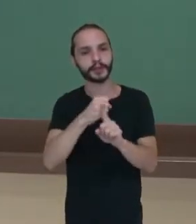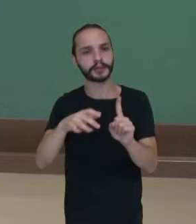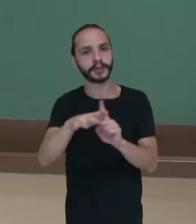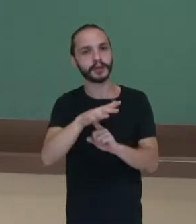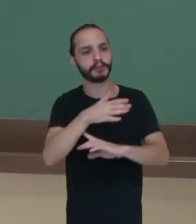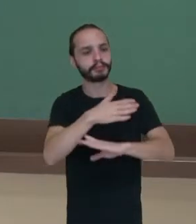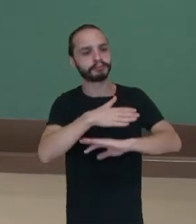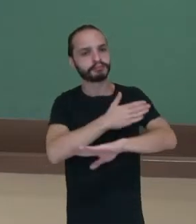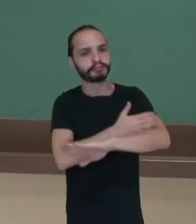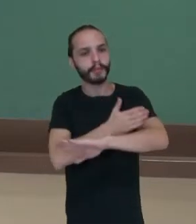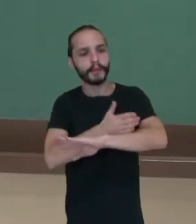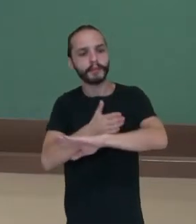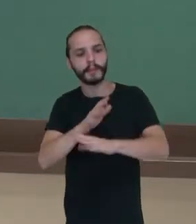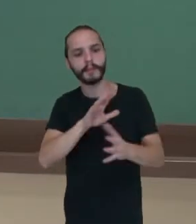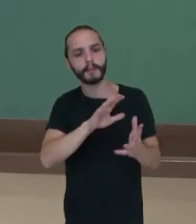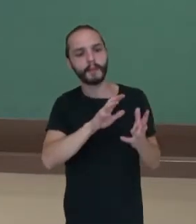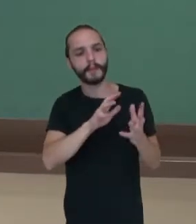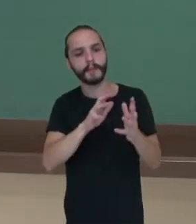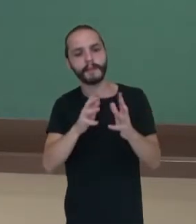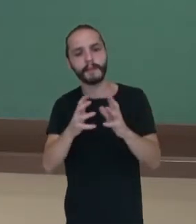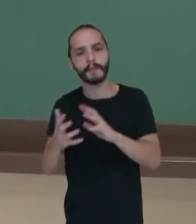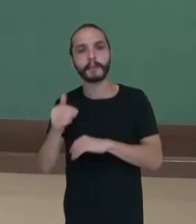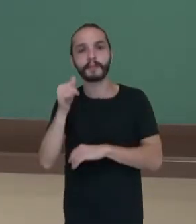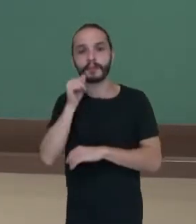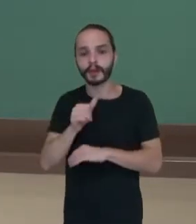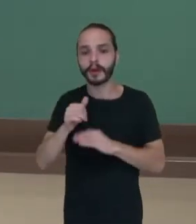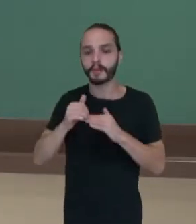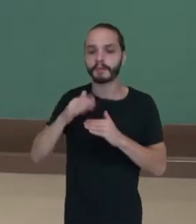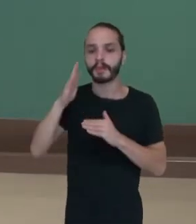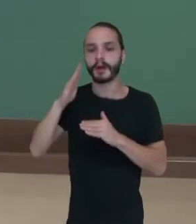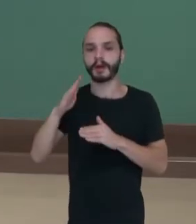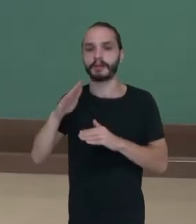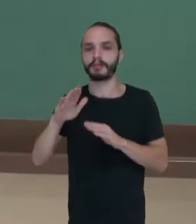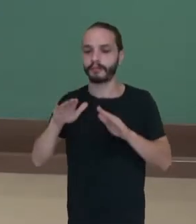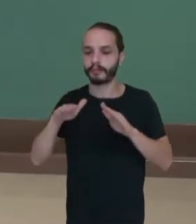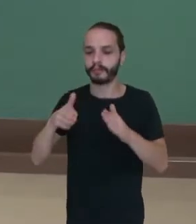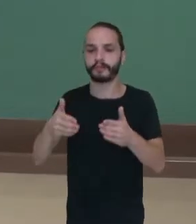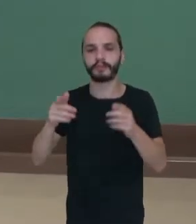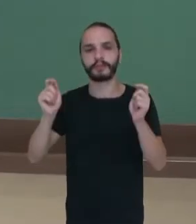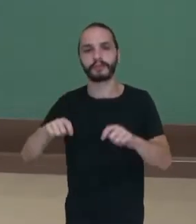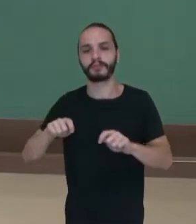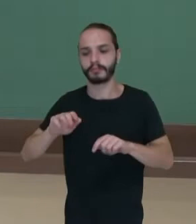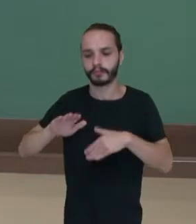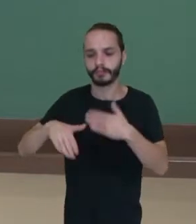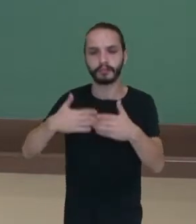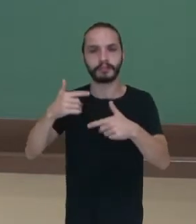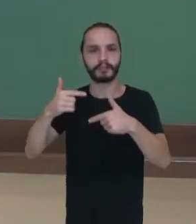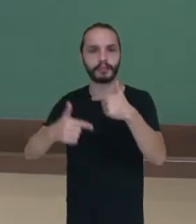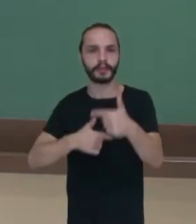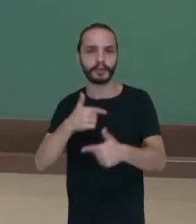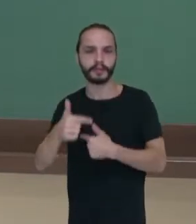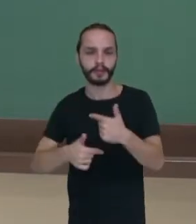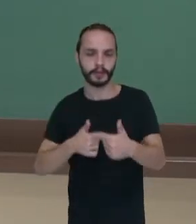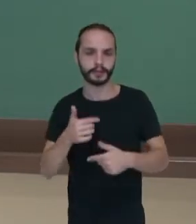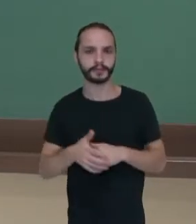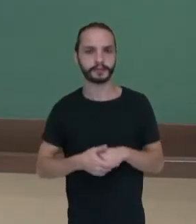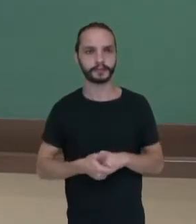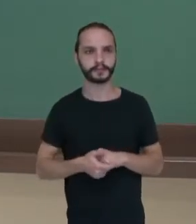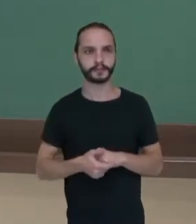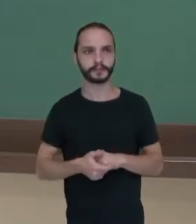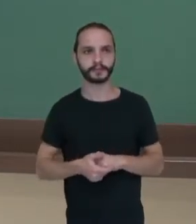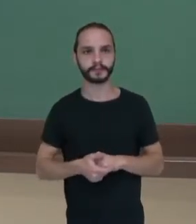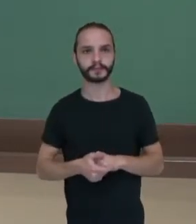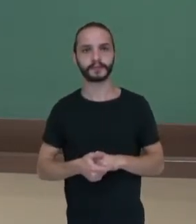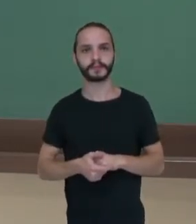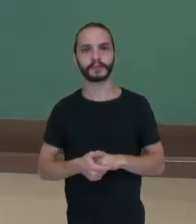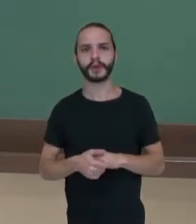tempo que fazem com que a mulher passe a desenvolver também atividades ali do mercado de trabalho, Em razão